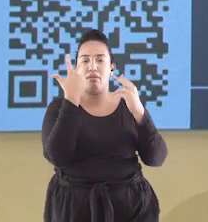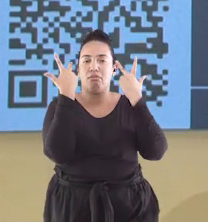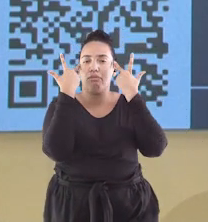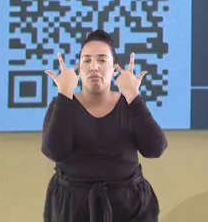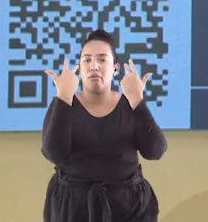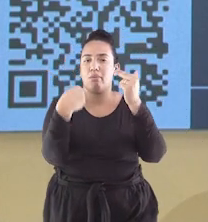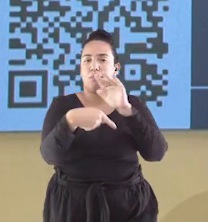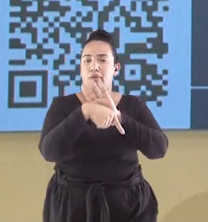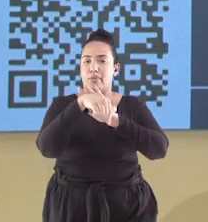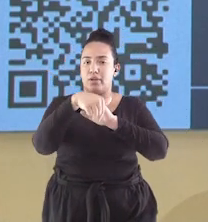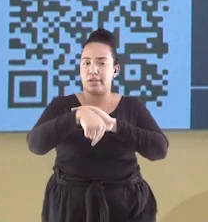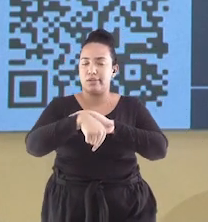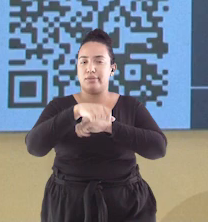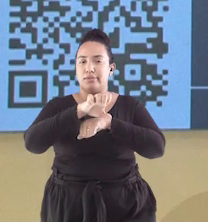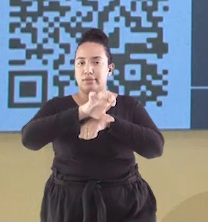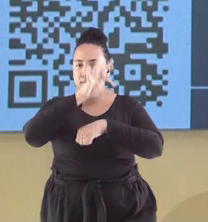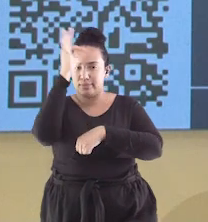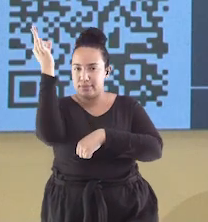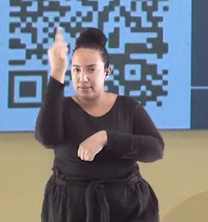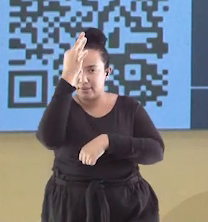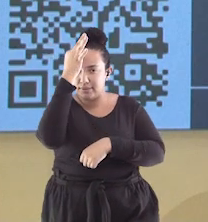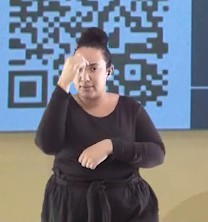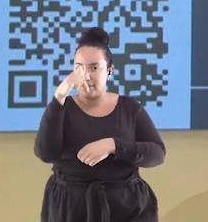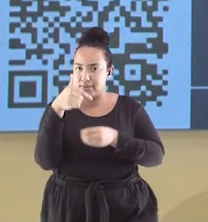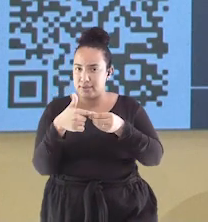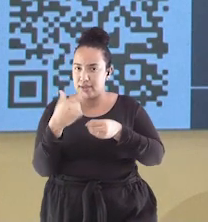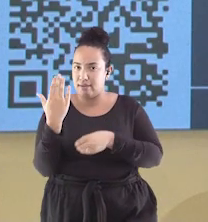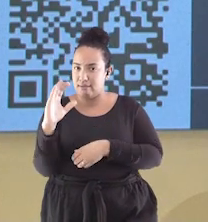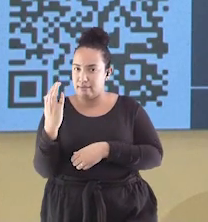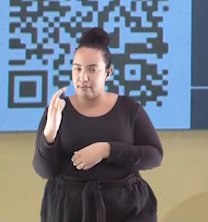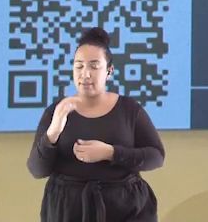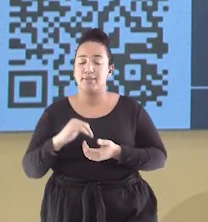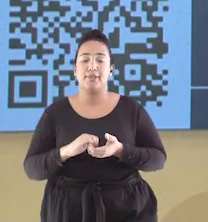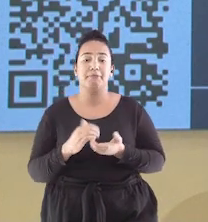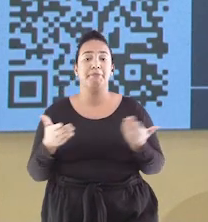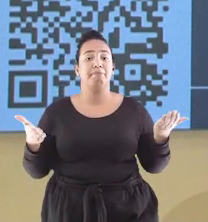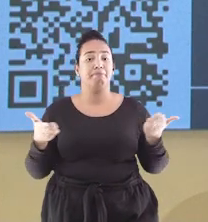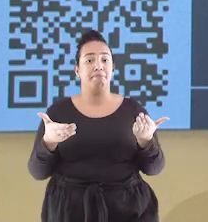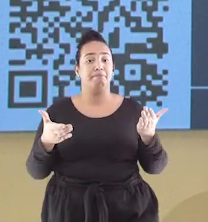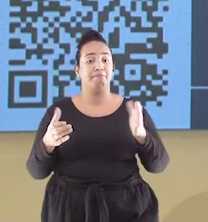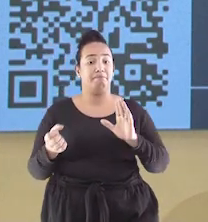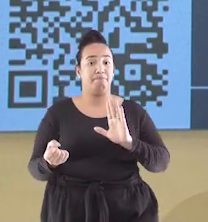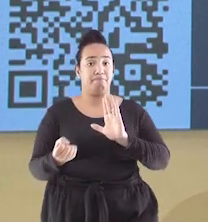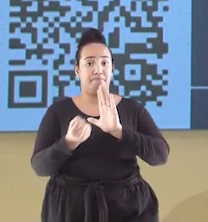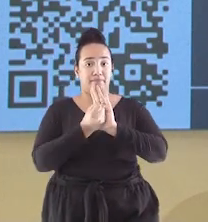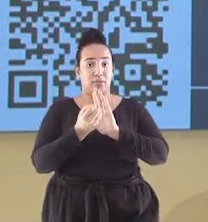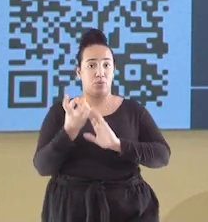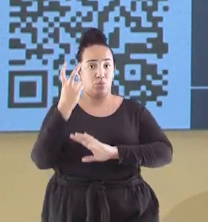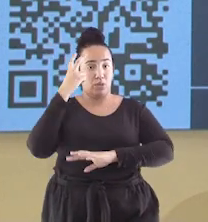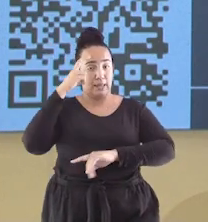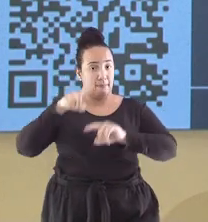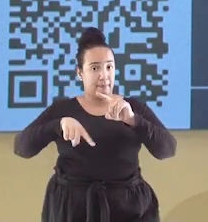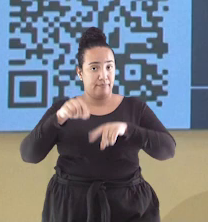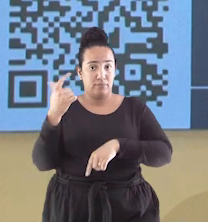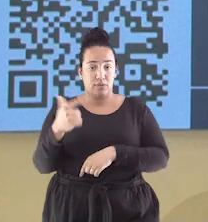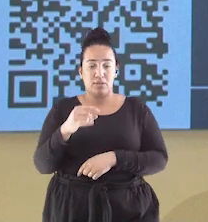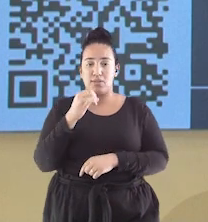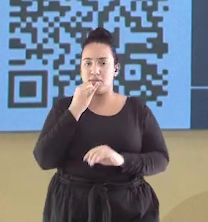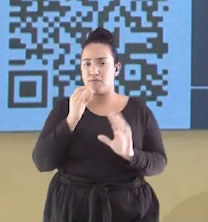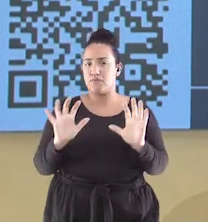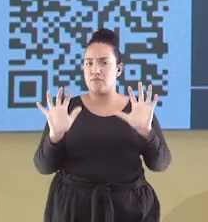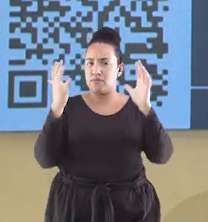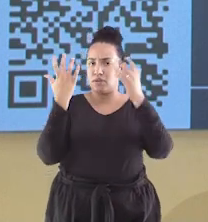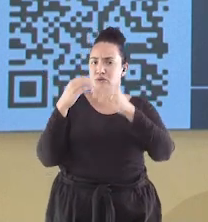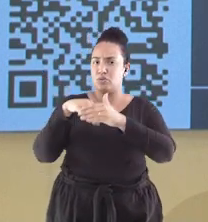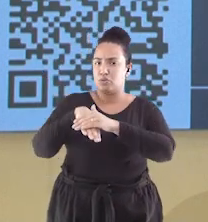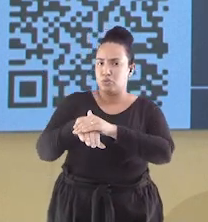nosso município e que são tombadas como patrimônio histórico. E o patrimônio imaterial são costumes,